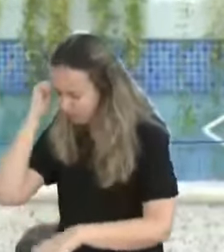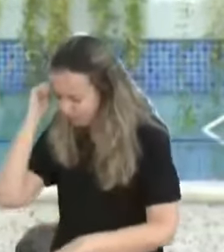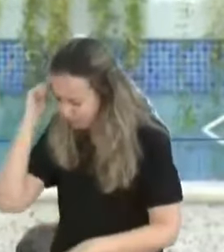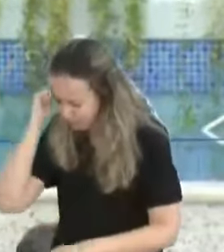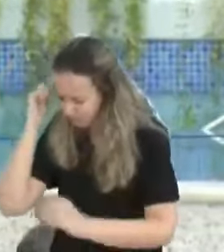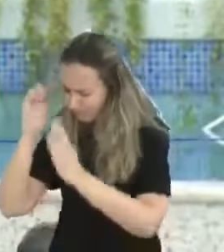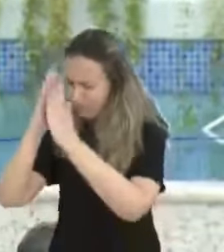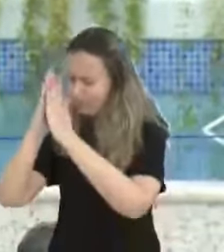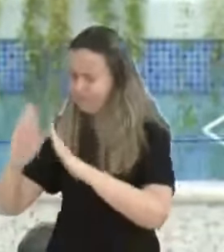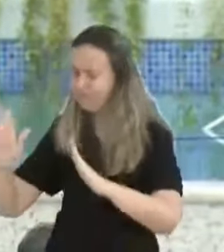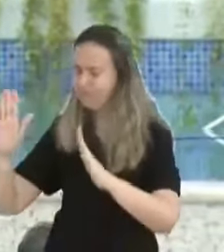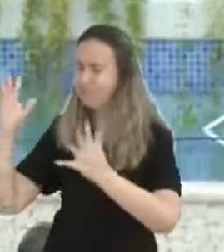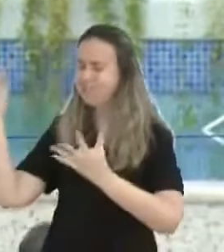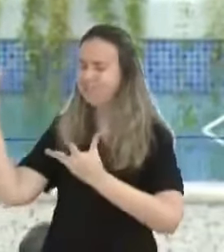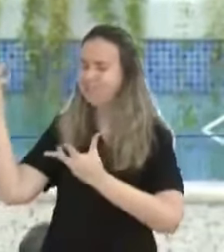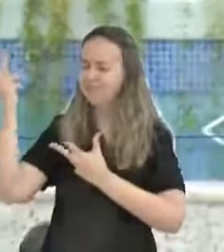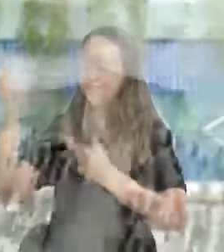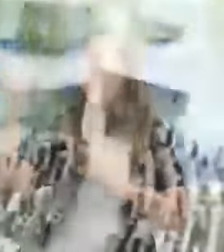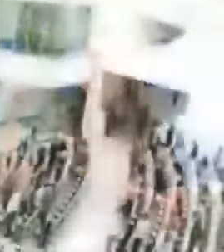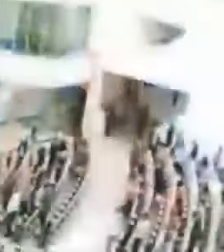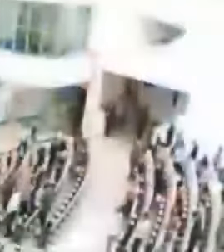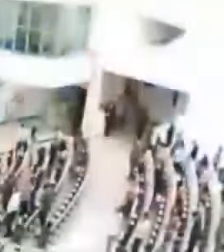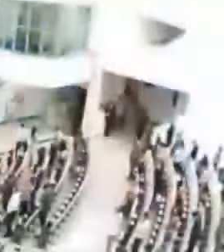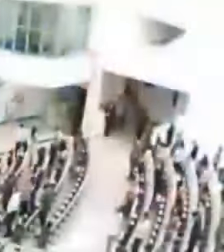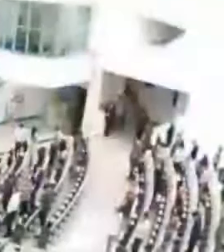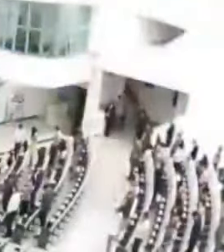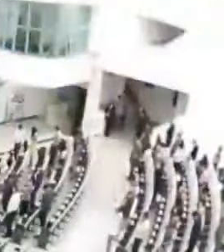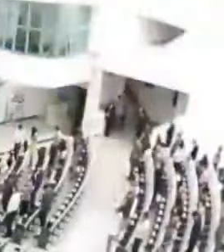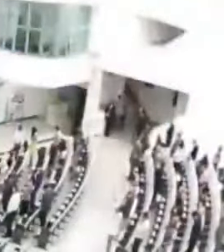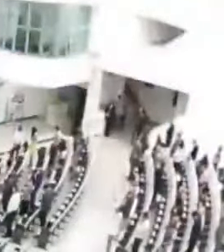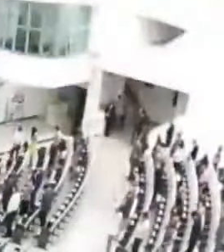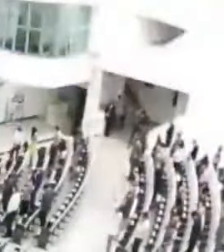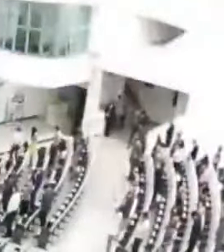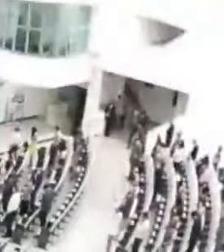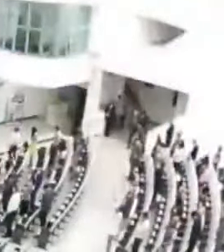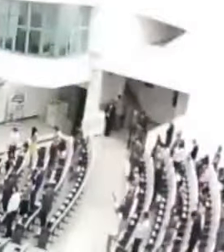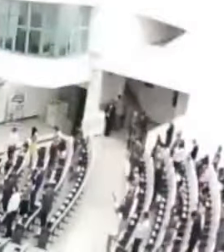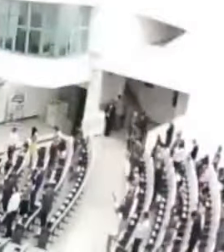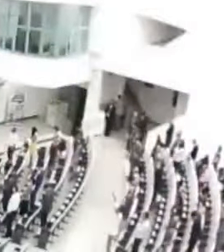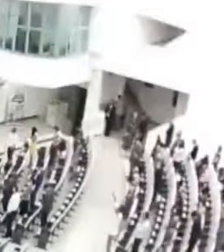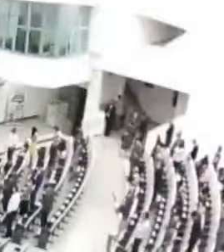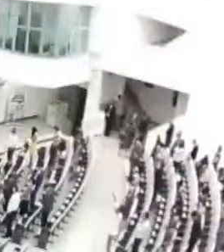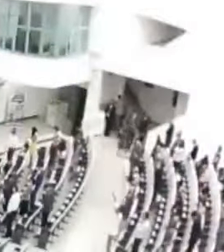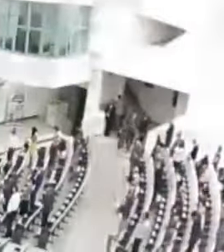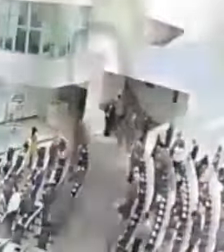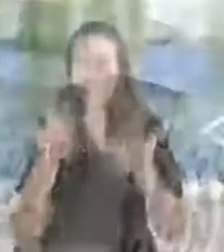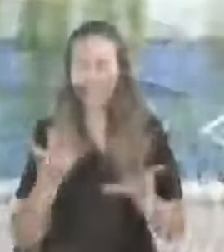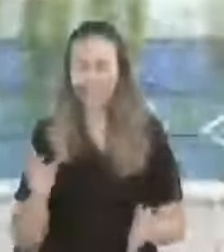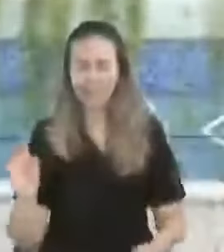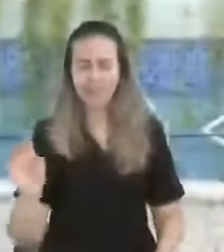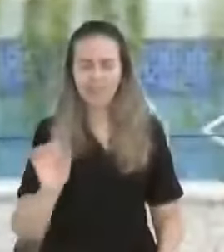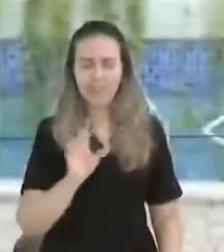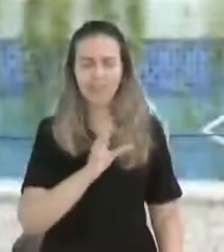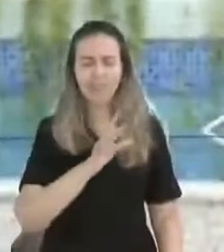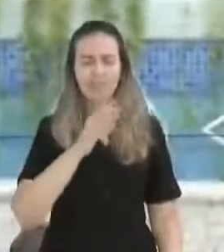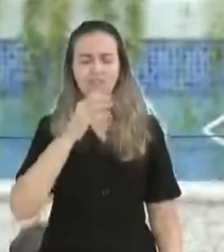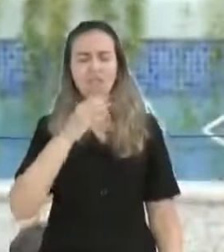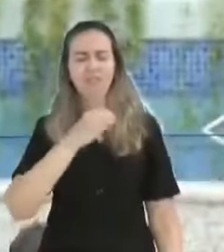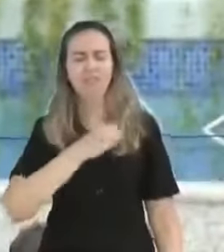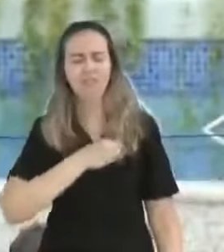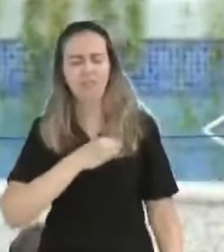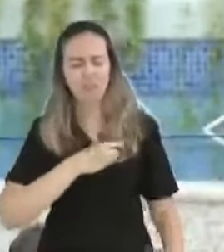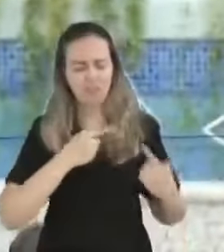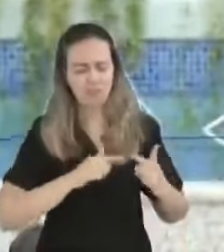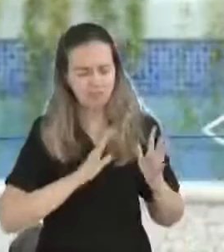que se pronunciaram através da internet. Senhor querido e justo, visita os corações, perdoe os